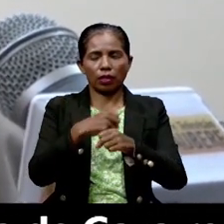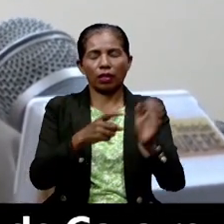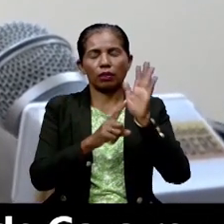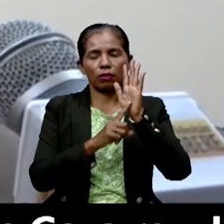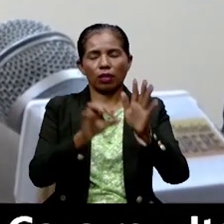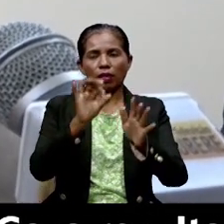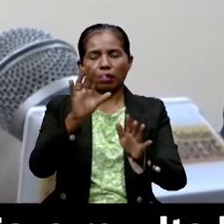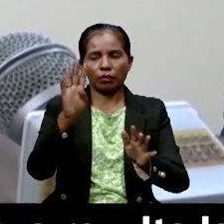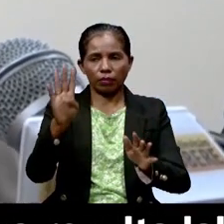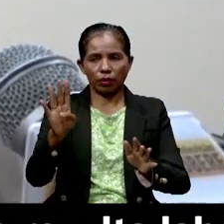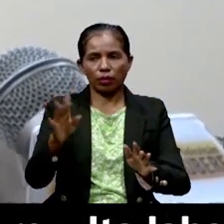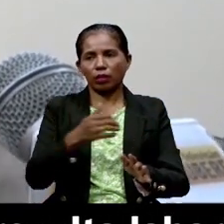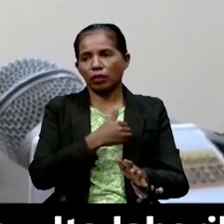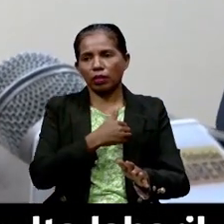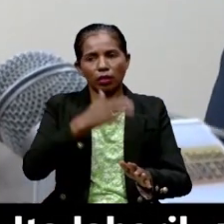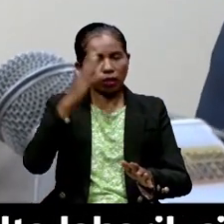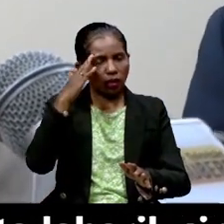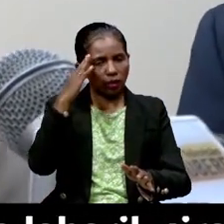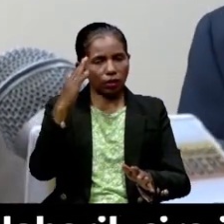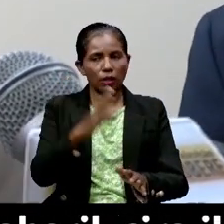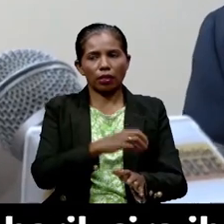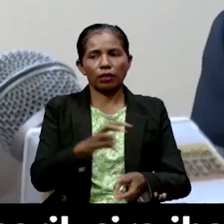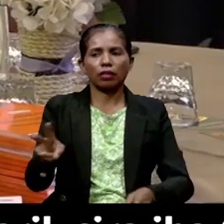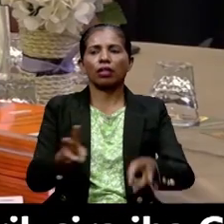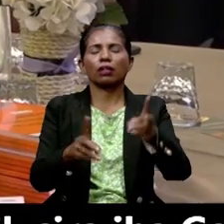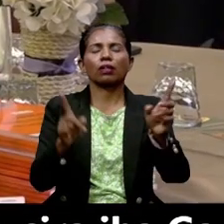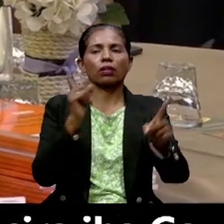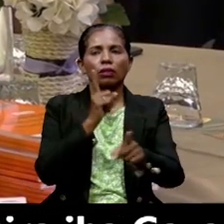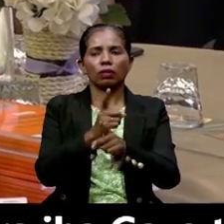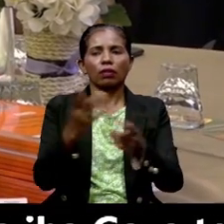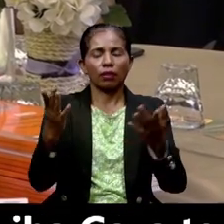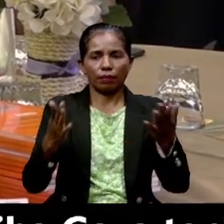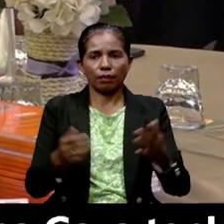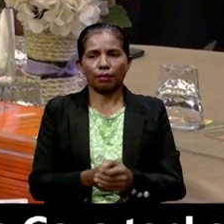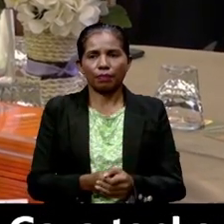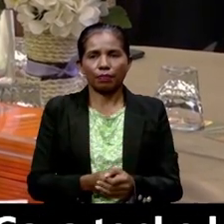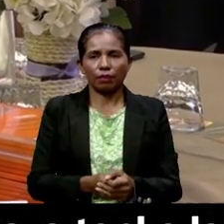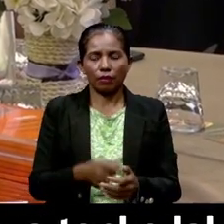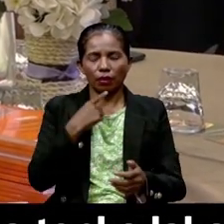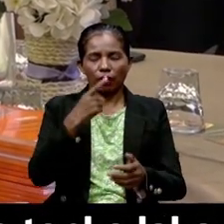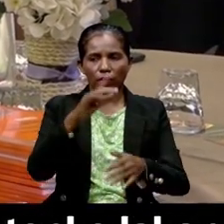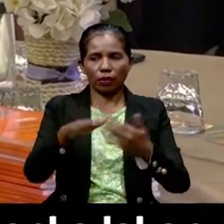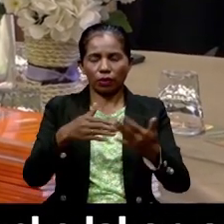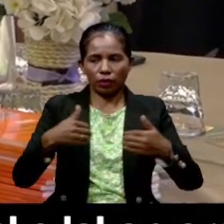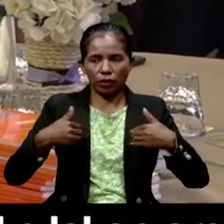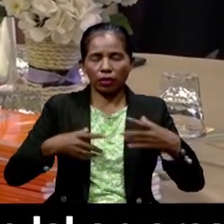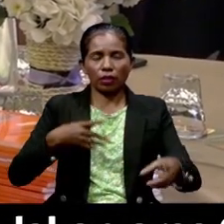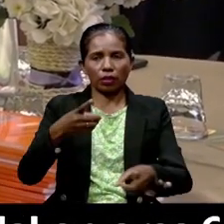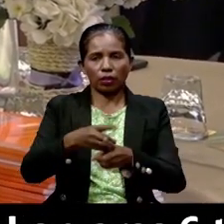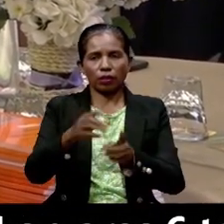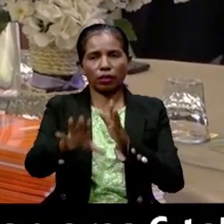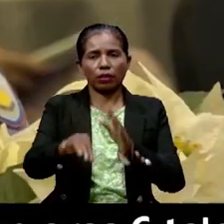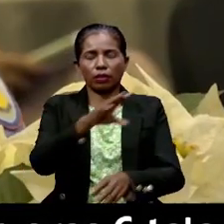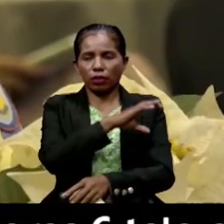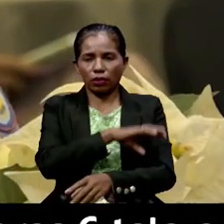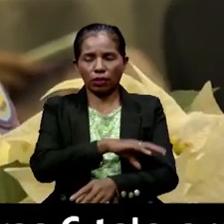media tamba nia sirau katena a tu dalan lo los nia nbe. Elvira Hactuir, entidade soto e direito a tu retan segurança